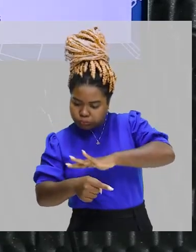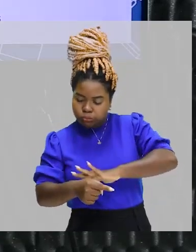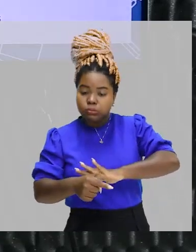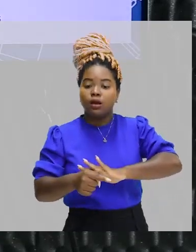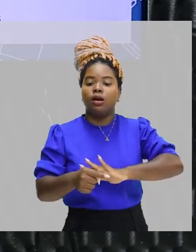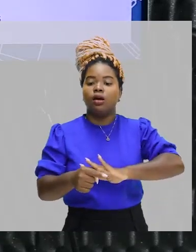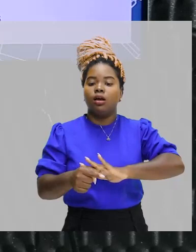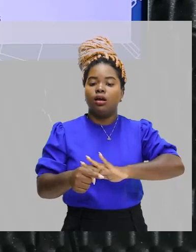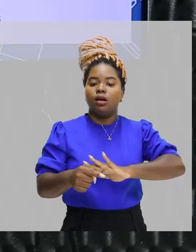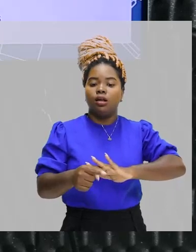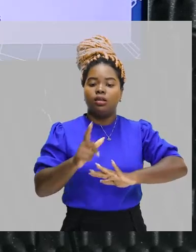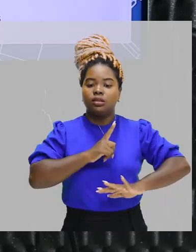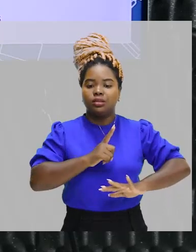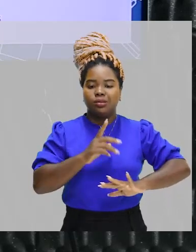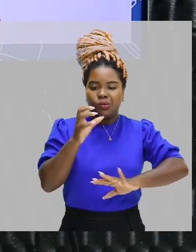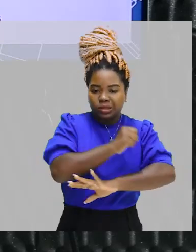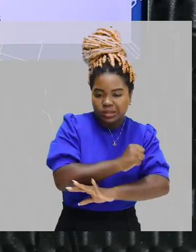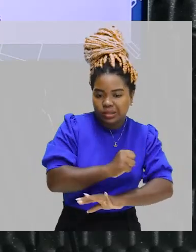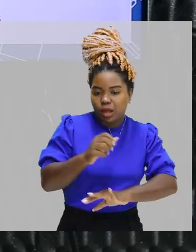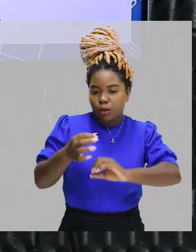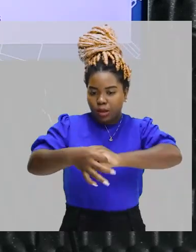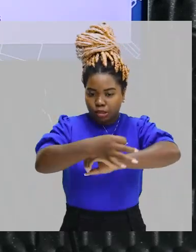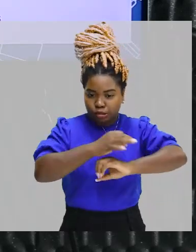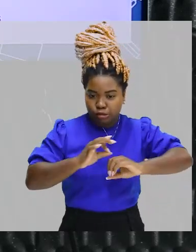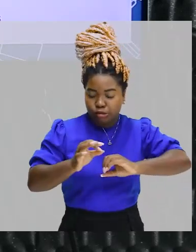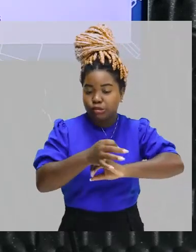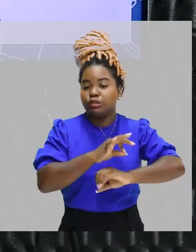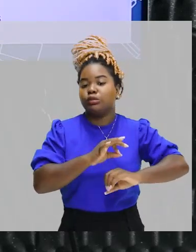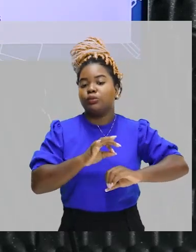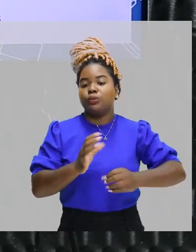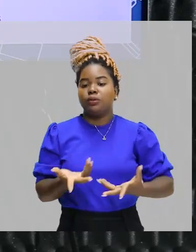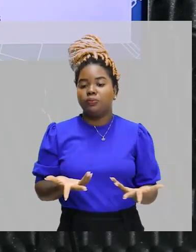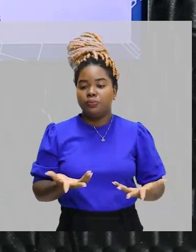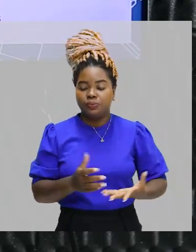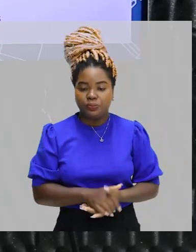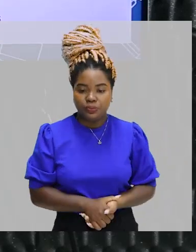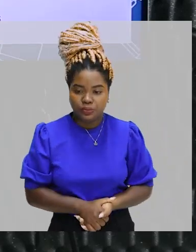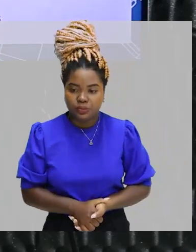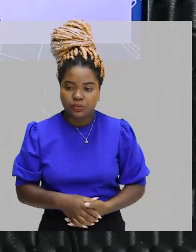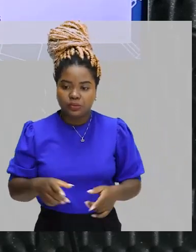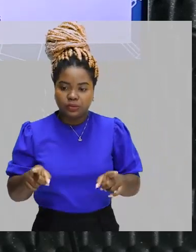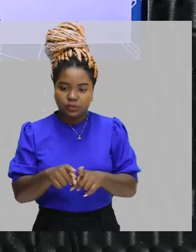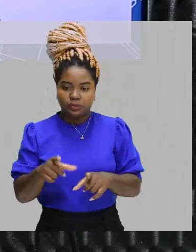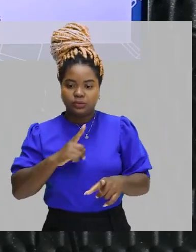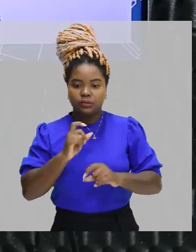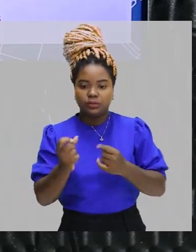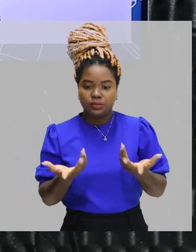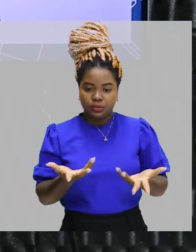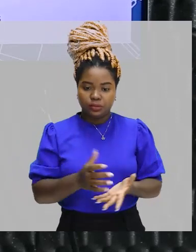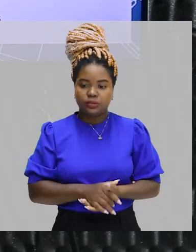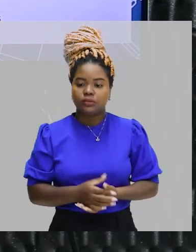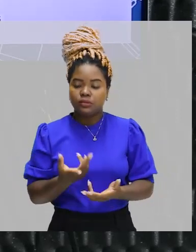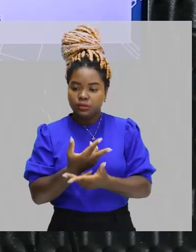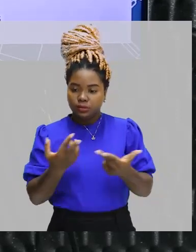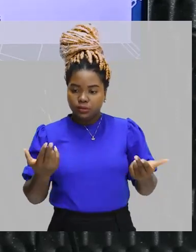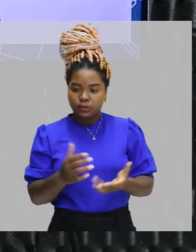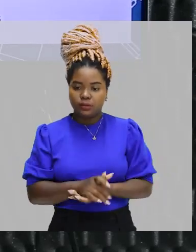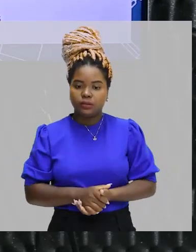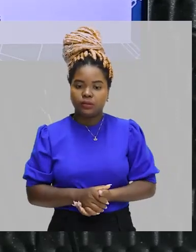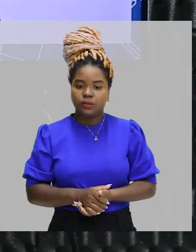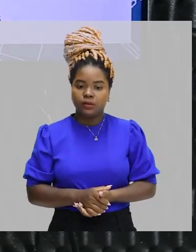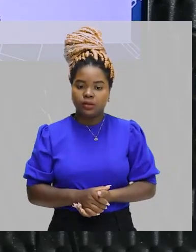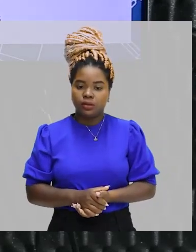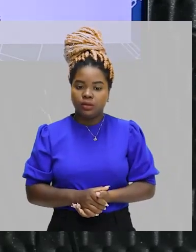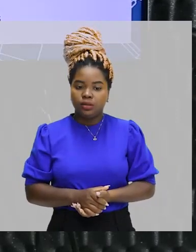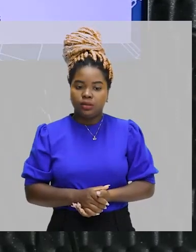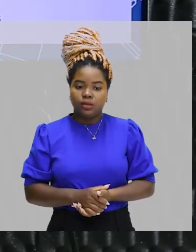um grande acelerador e colisor de partículas, é subterrâneo por conta dos produtos que tem dessas colisões e